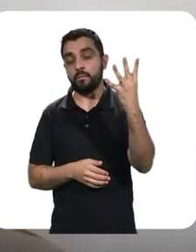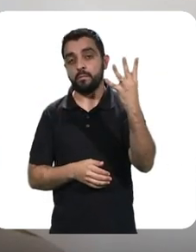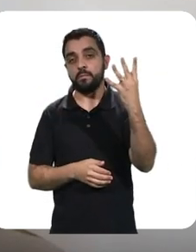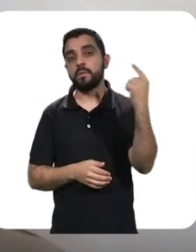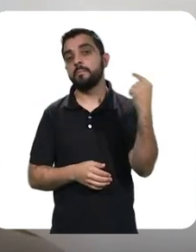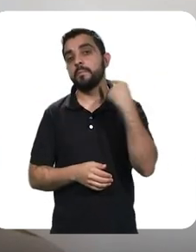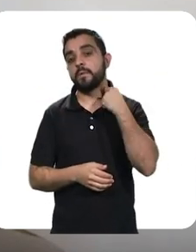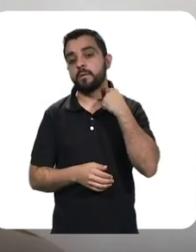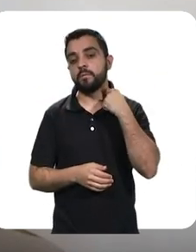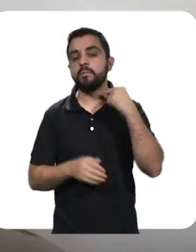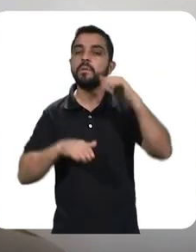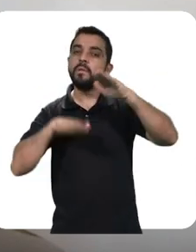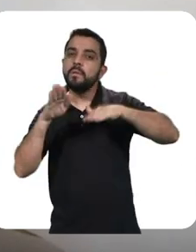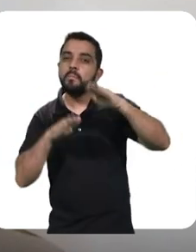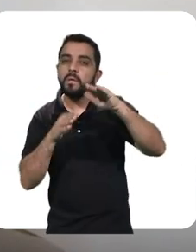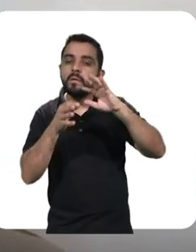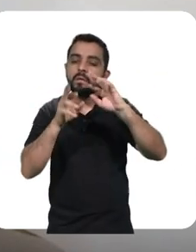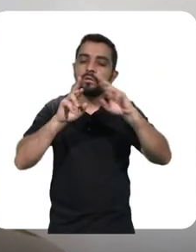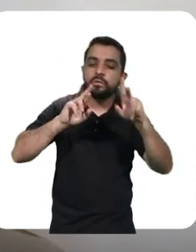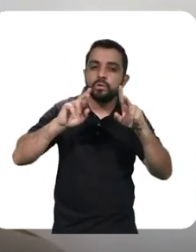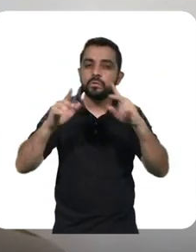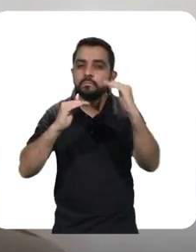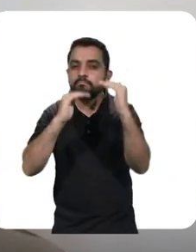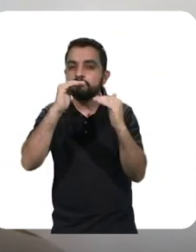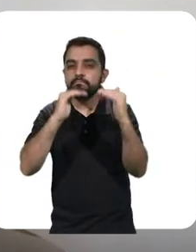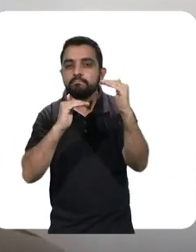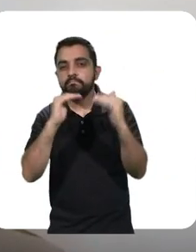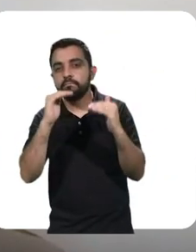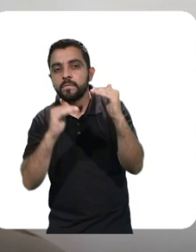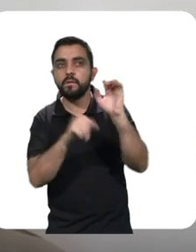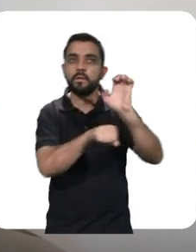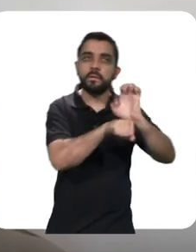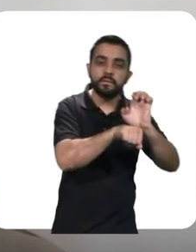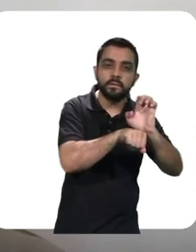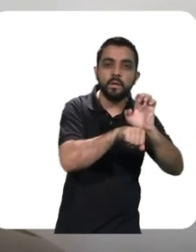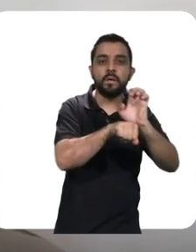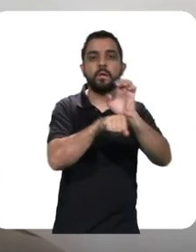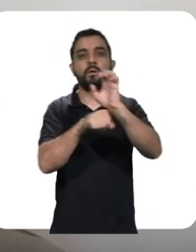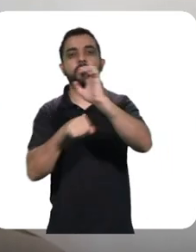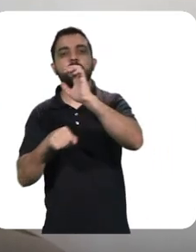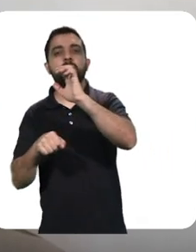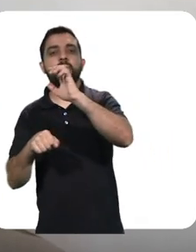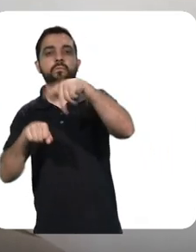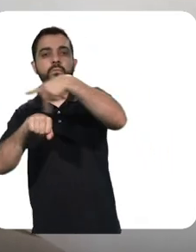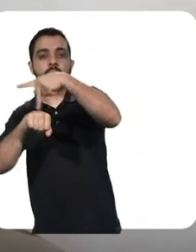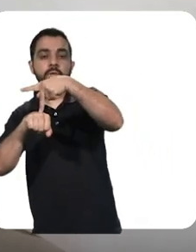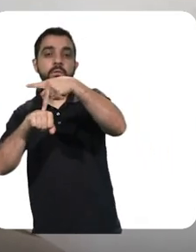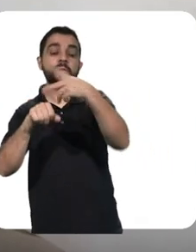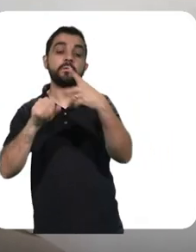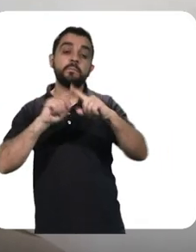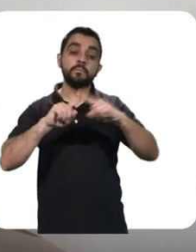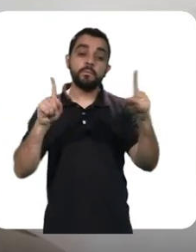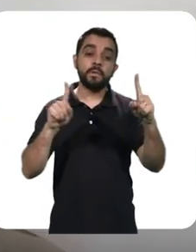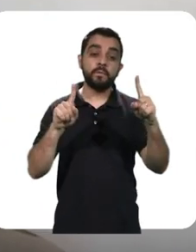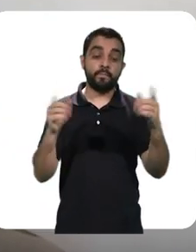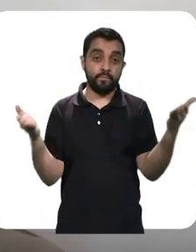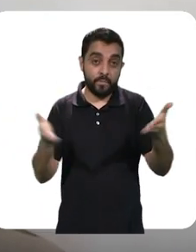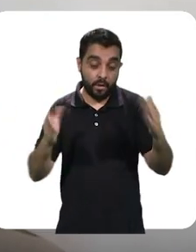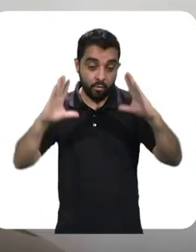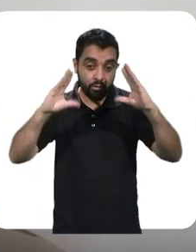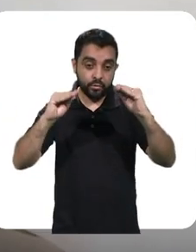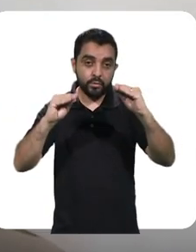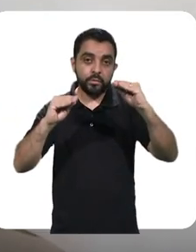existem algumas diferenças entre o governo federal e estadual, mas não são diferenças tão grandes, né? E o que